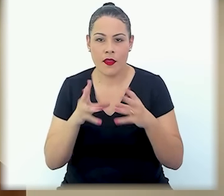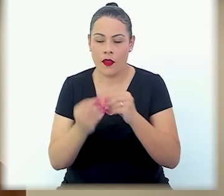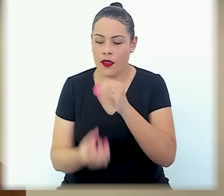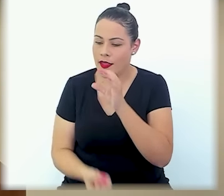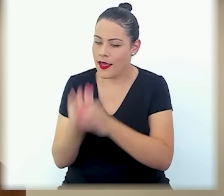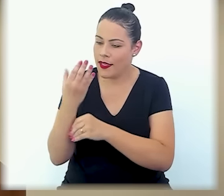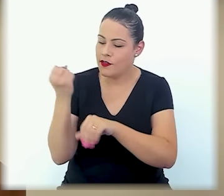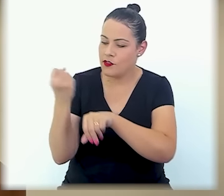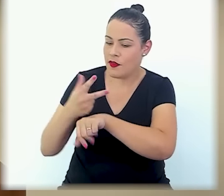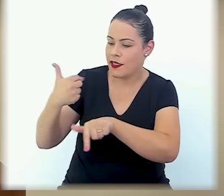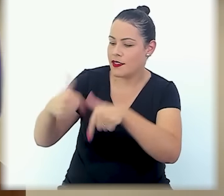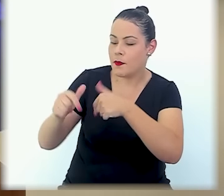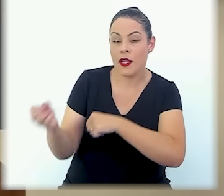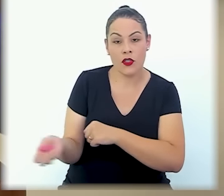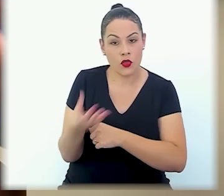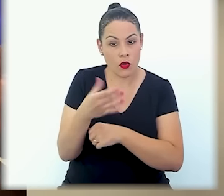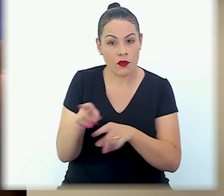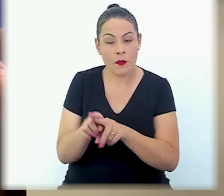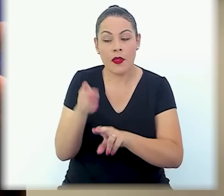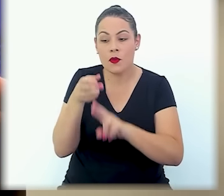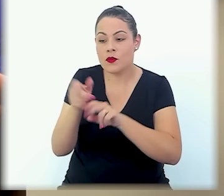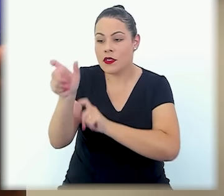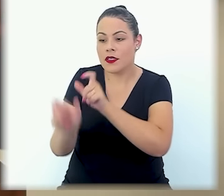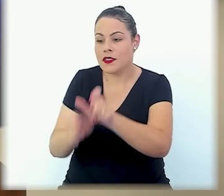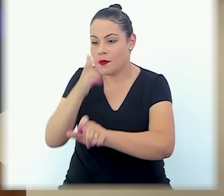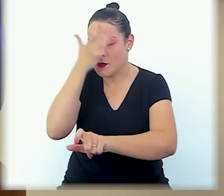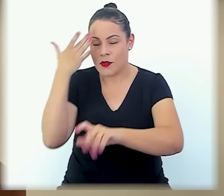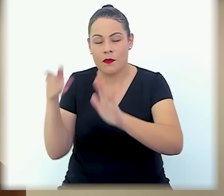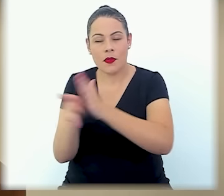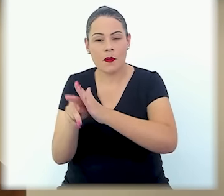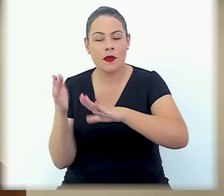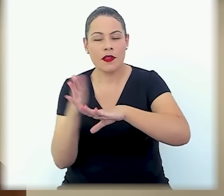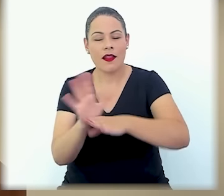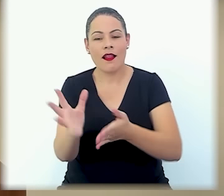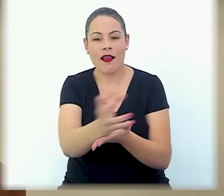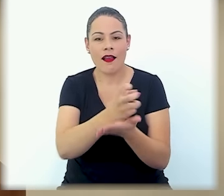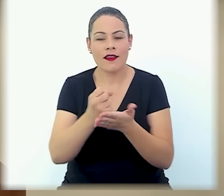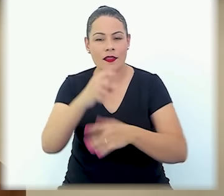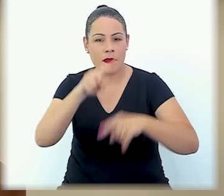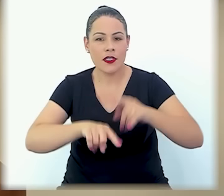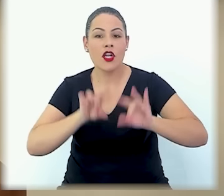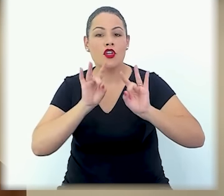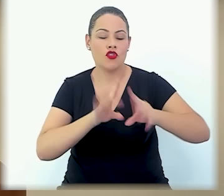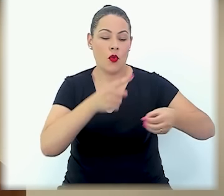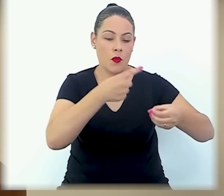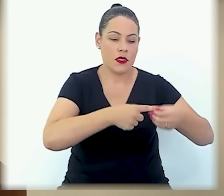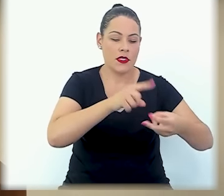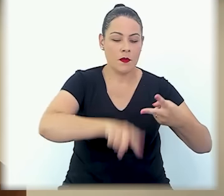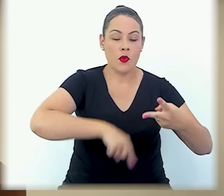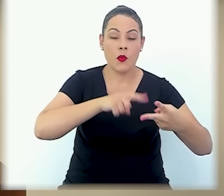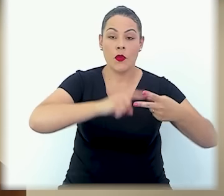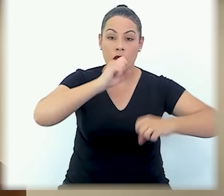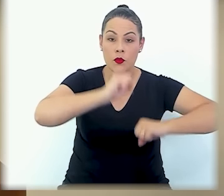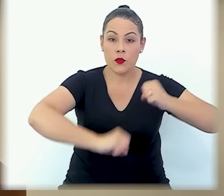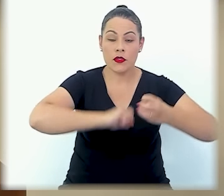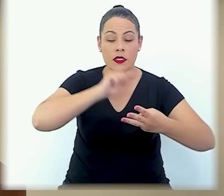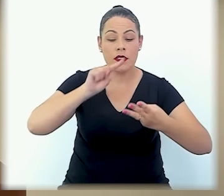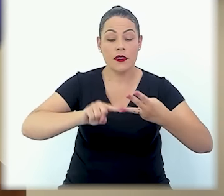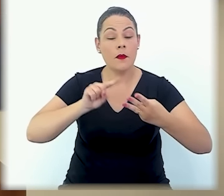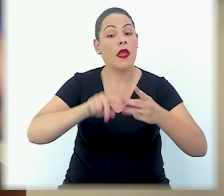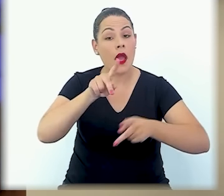a geração de trabalho através dos catadores, é só os municípios, indústria e também a